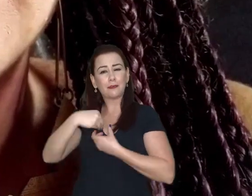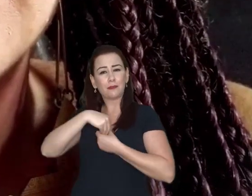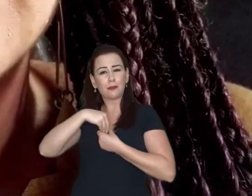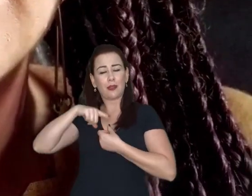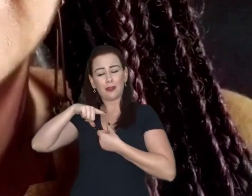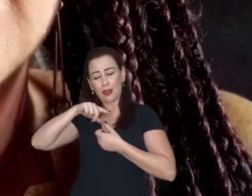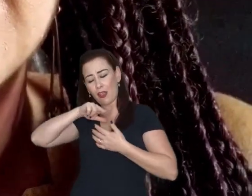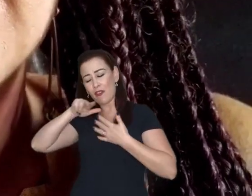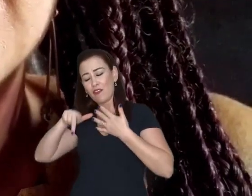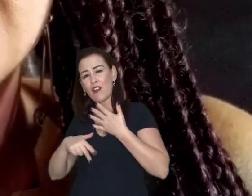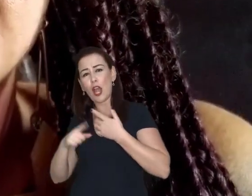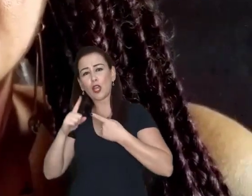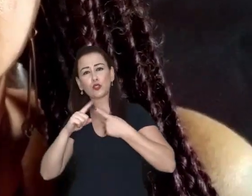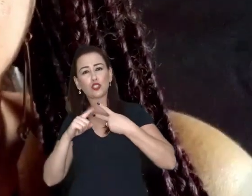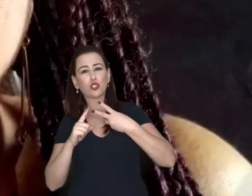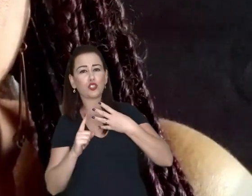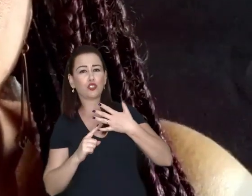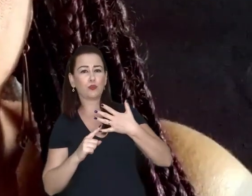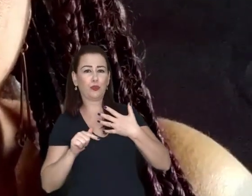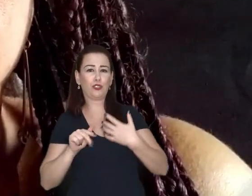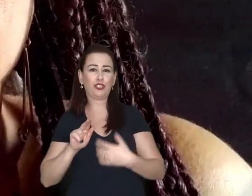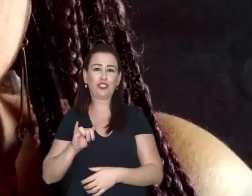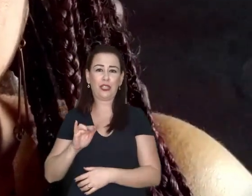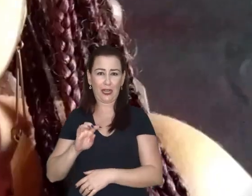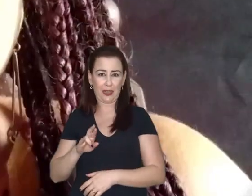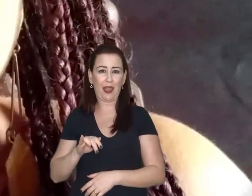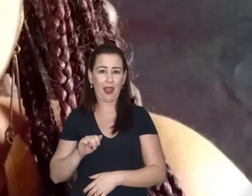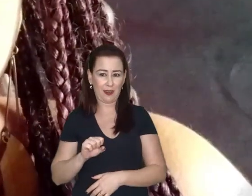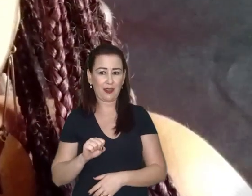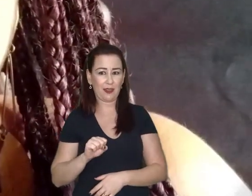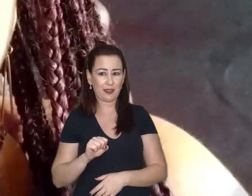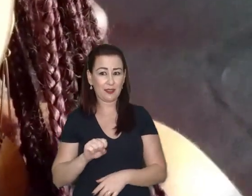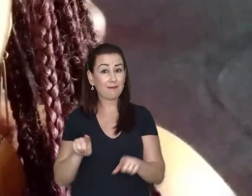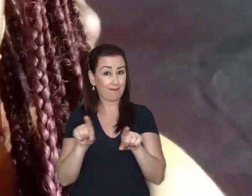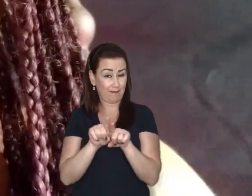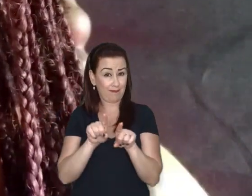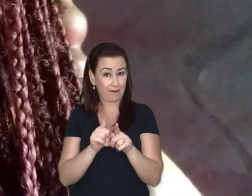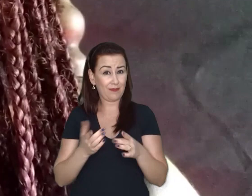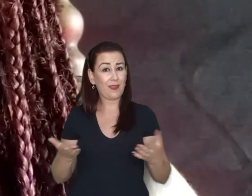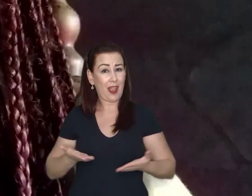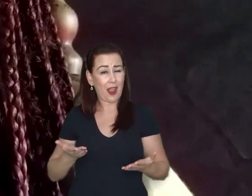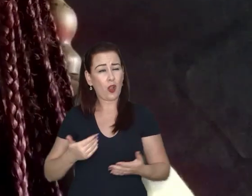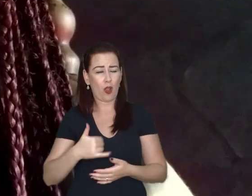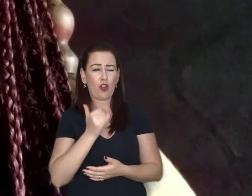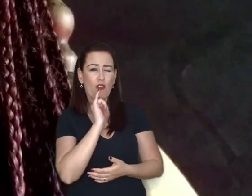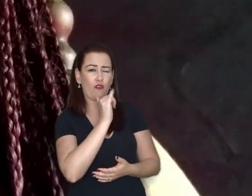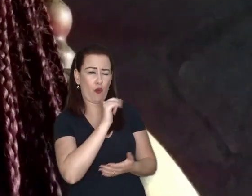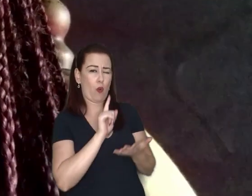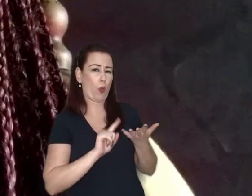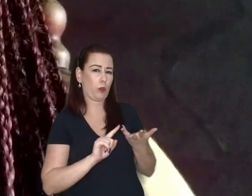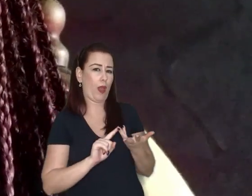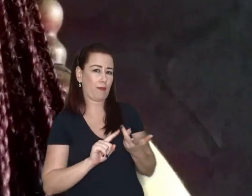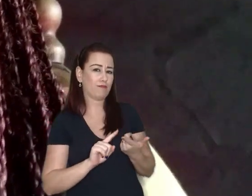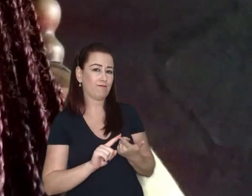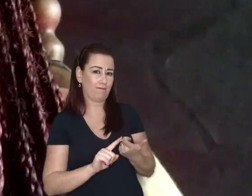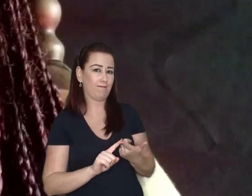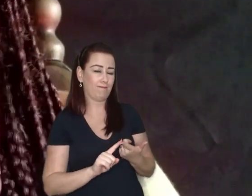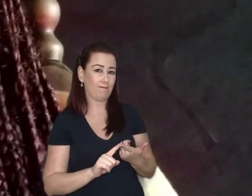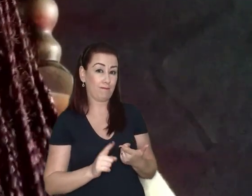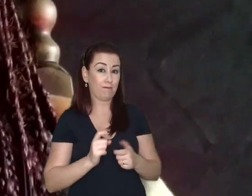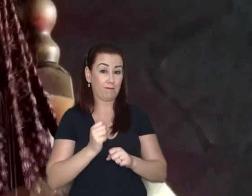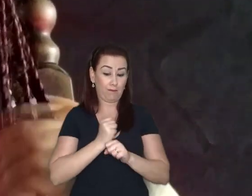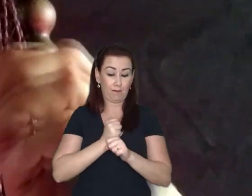diversas realidades, sobre as quais agora te contarei. O ano